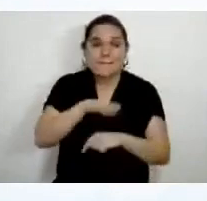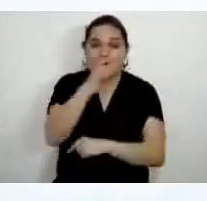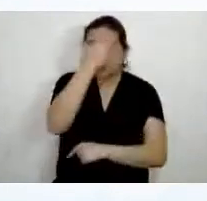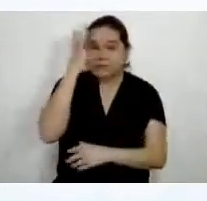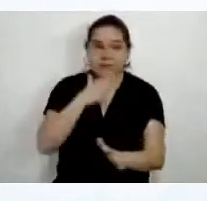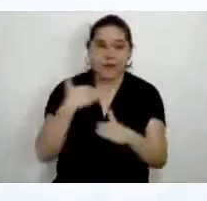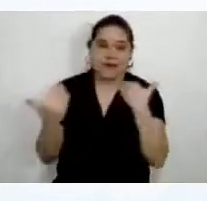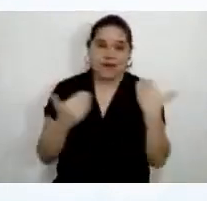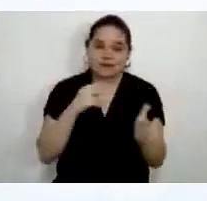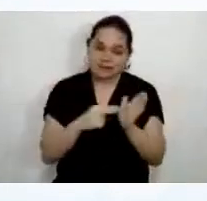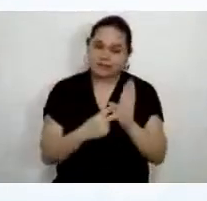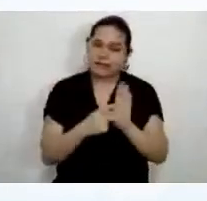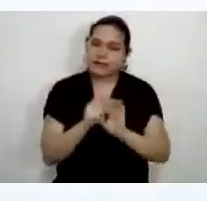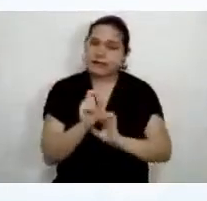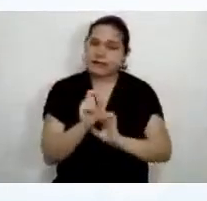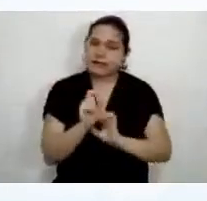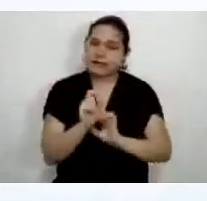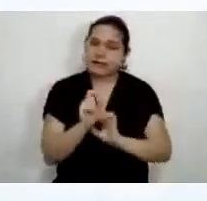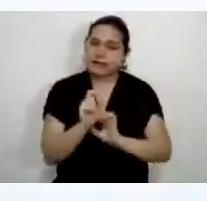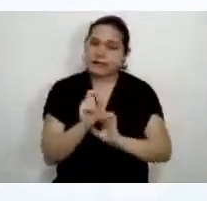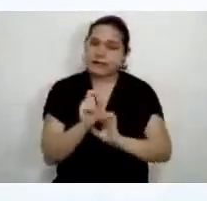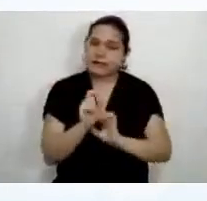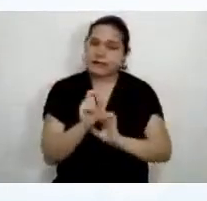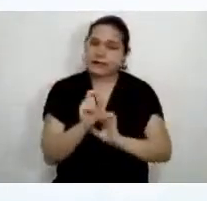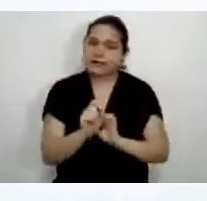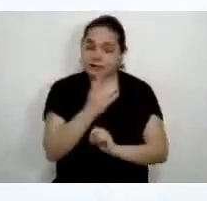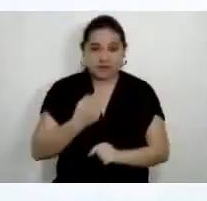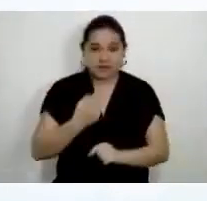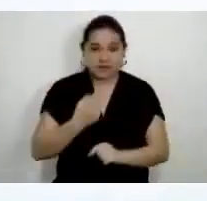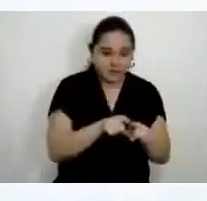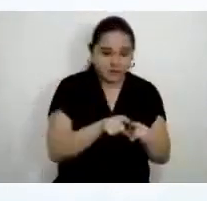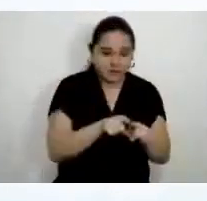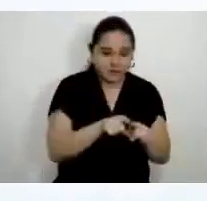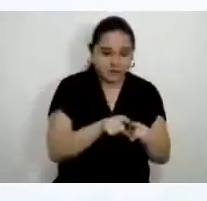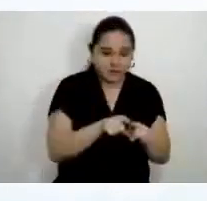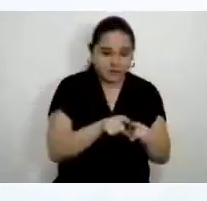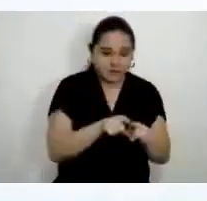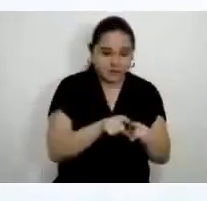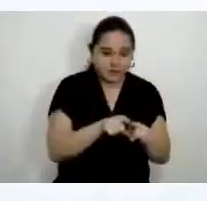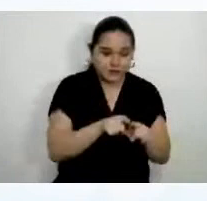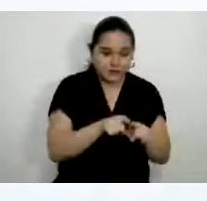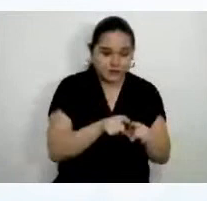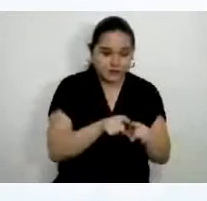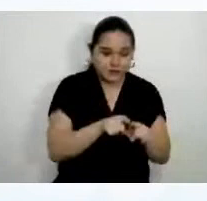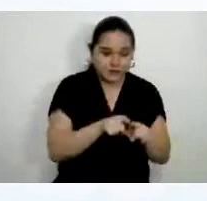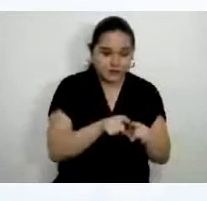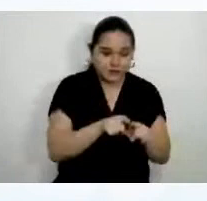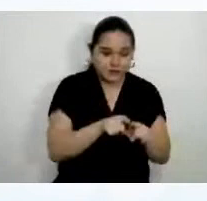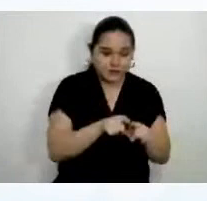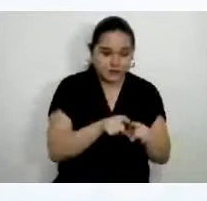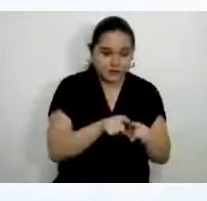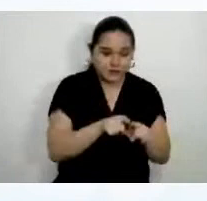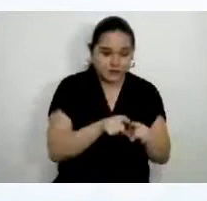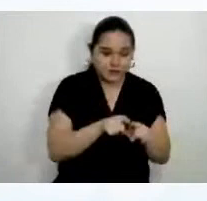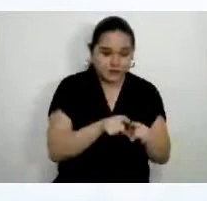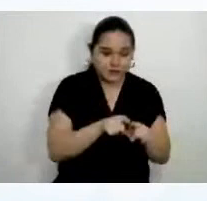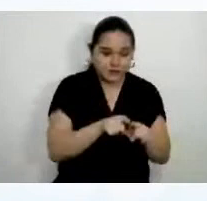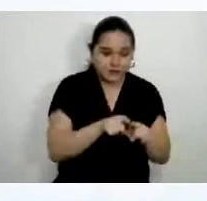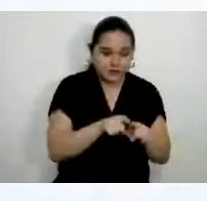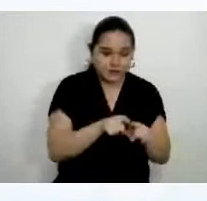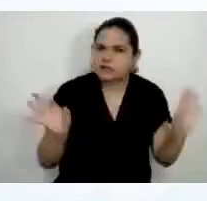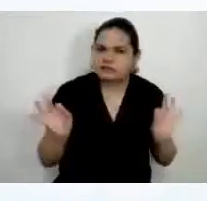normal sem se importar mais com o vírus, sem usar máscara, se encostando, indo